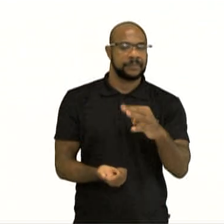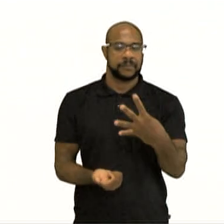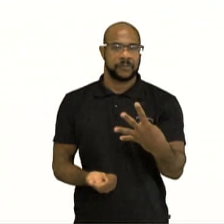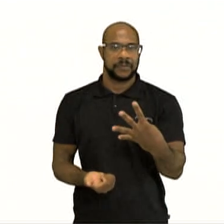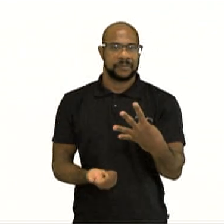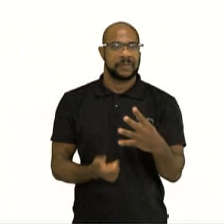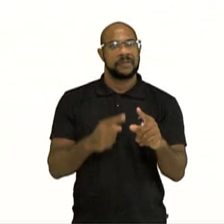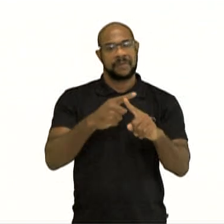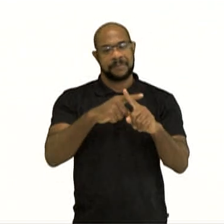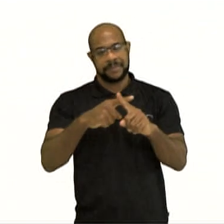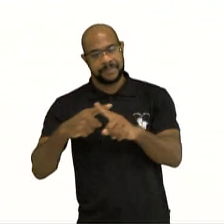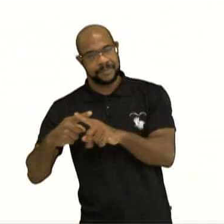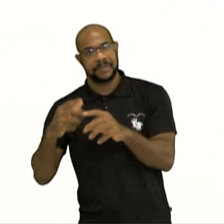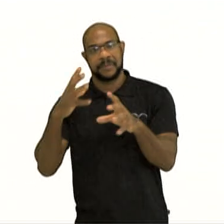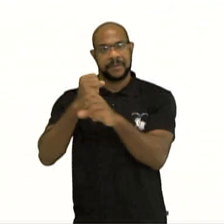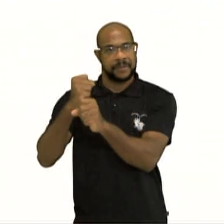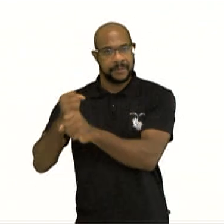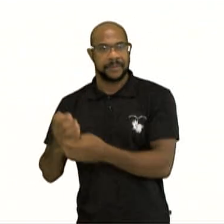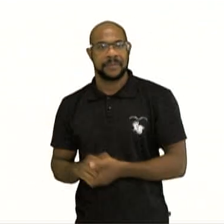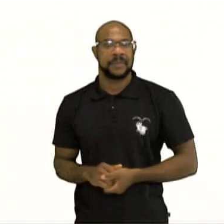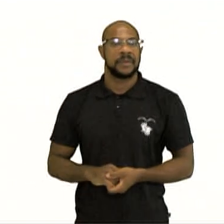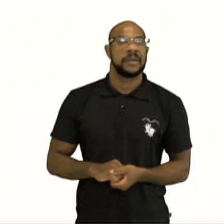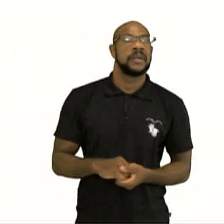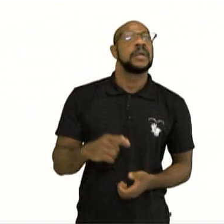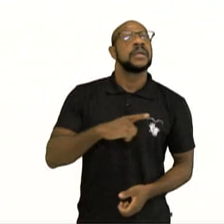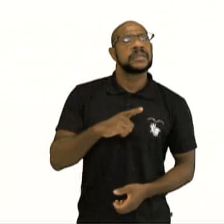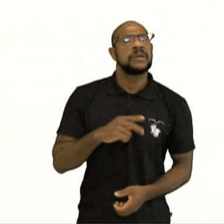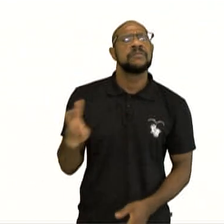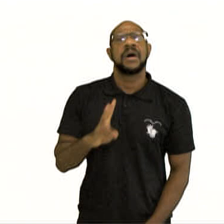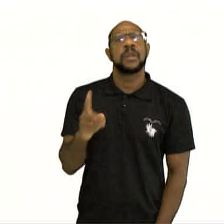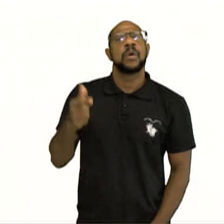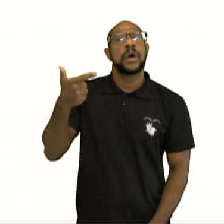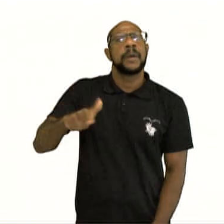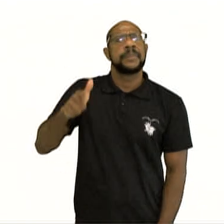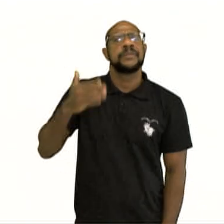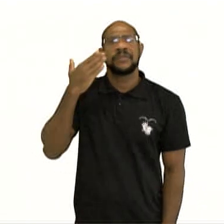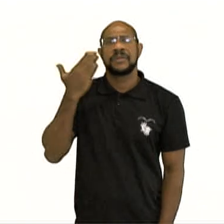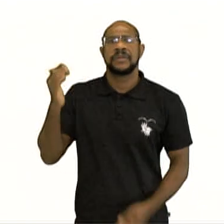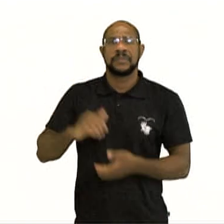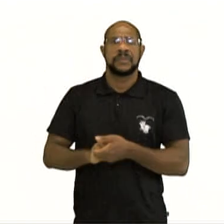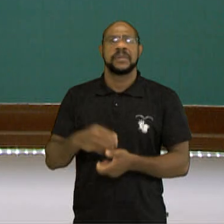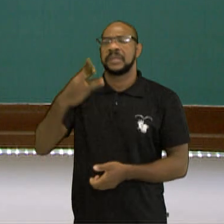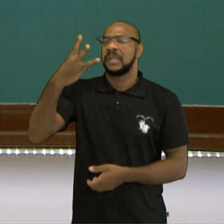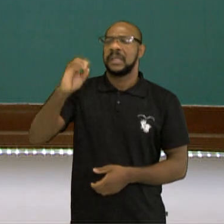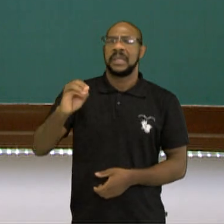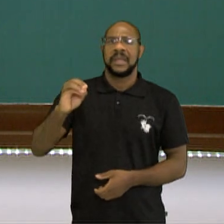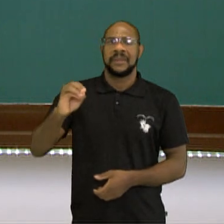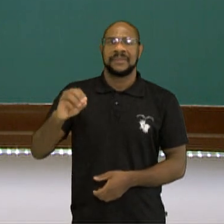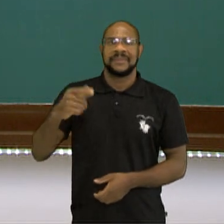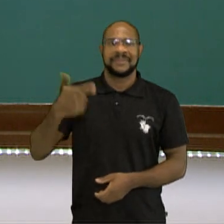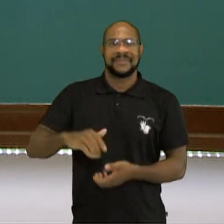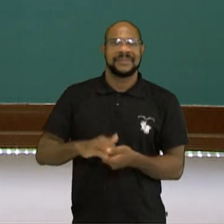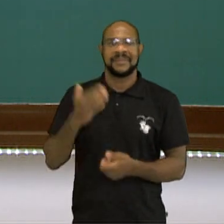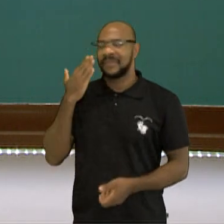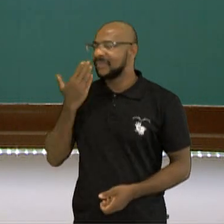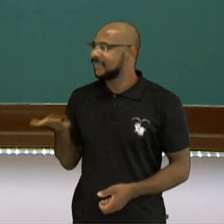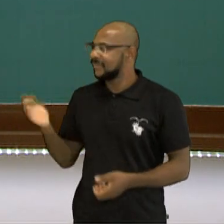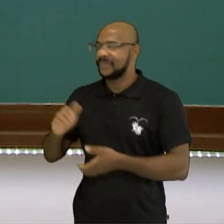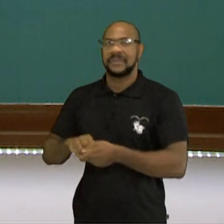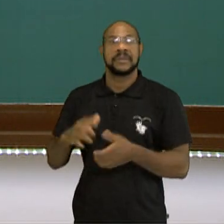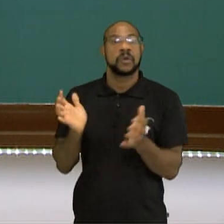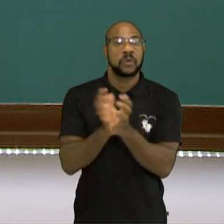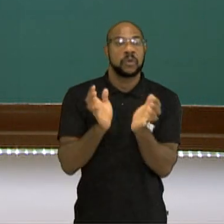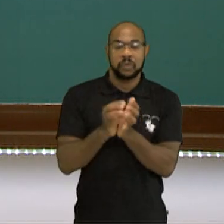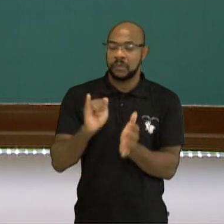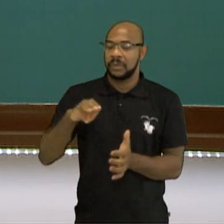E nessa função nós temos valores repetidos. O 3 e o 0 aparecem duas vezes. Então, no conjunto